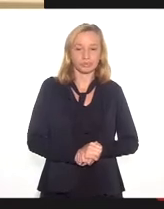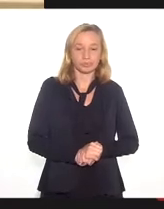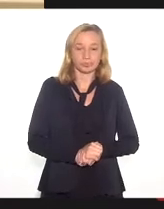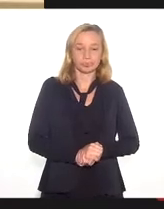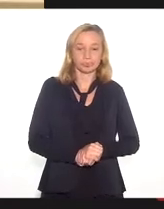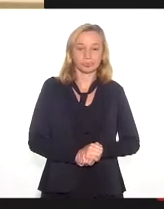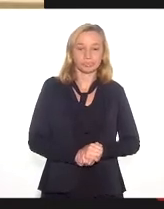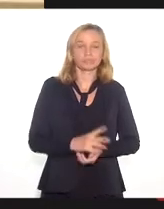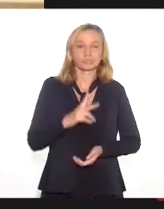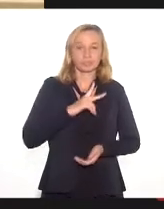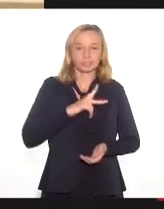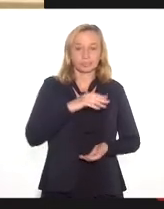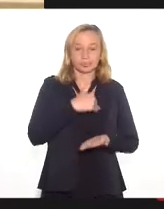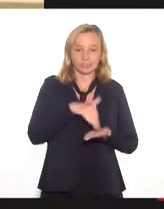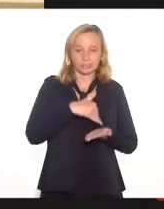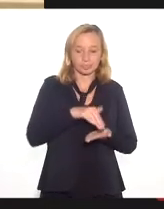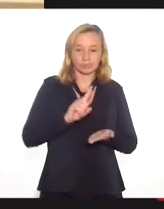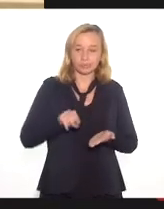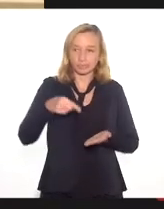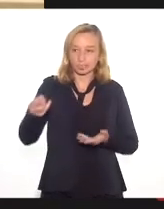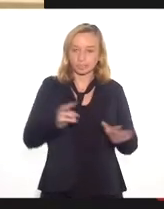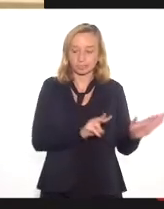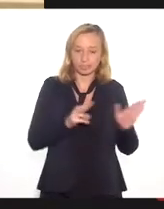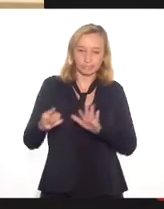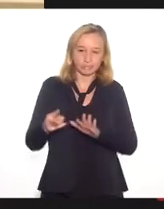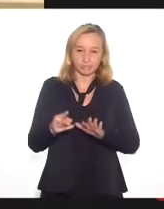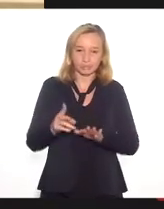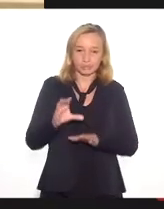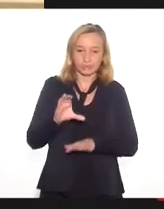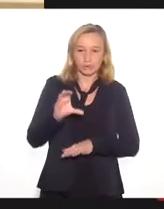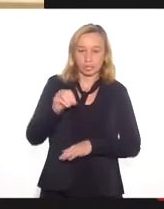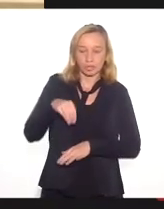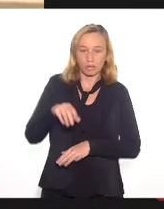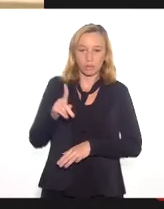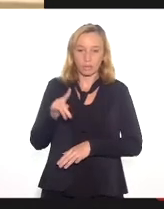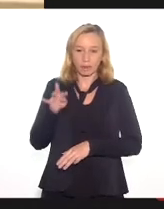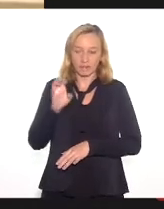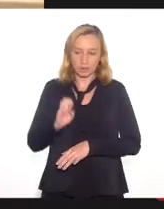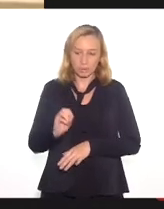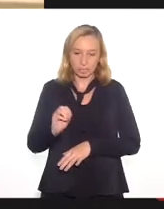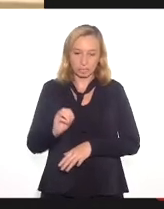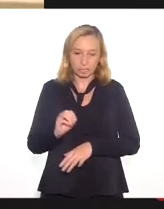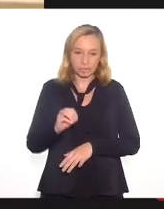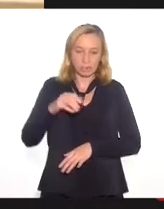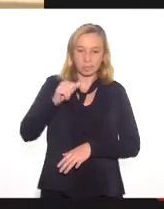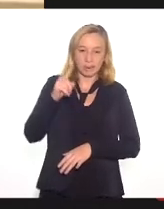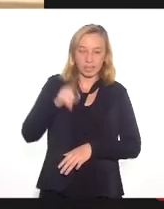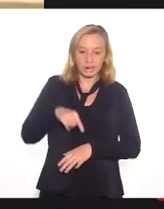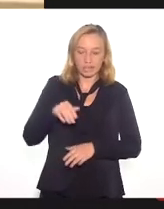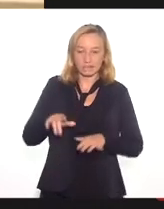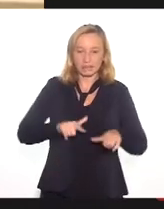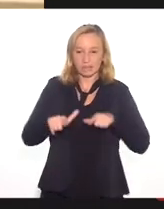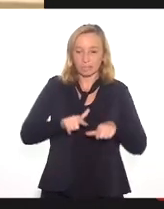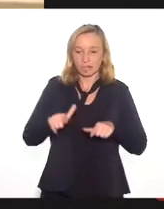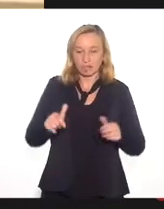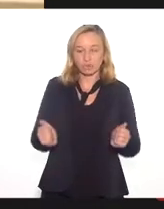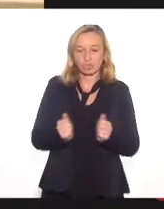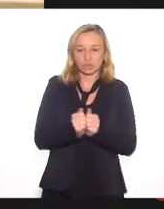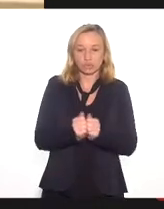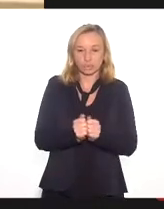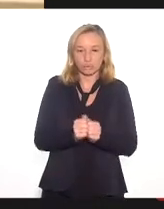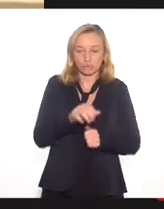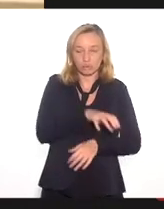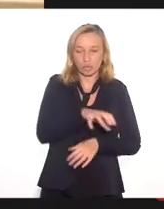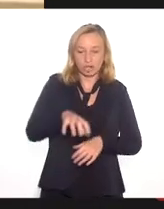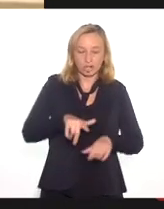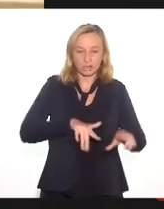próprio secretário na próxima semana no Complexo da Maré, trabalhando junto com as redes de